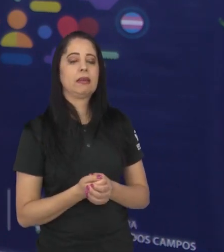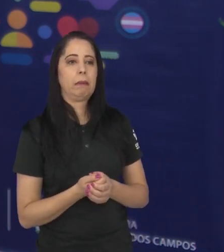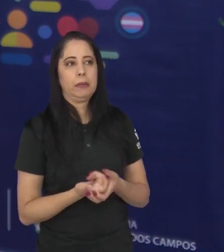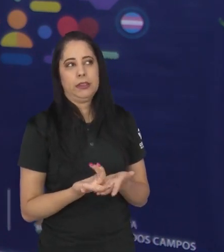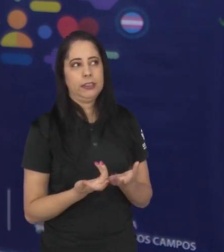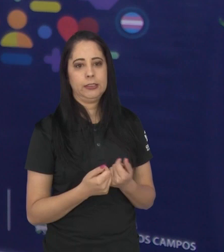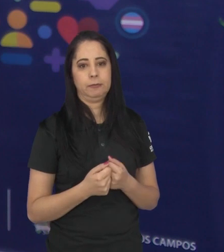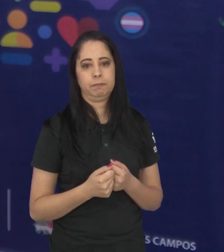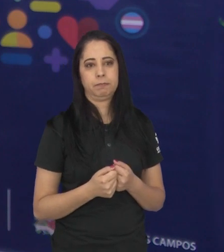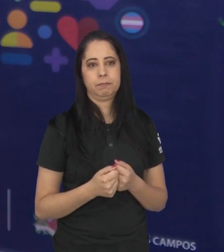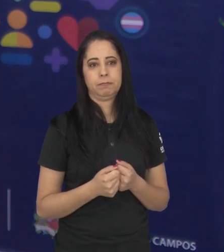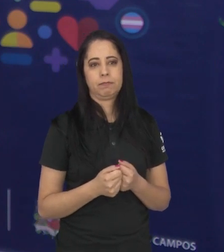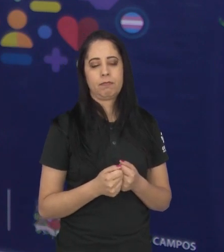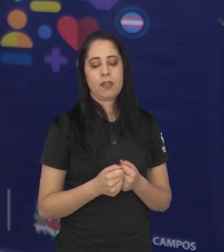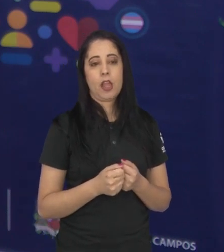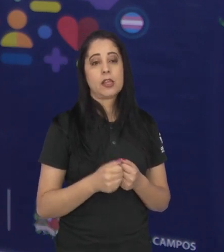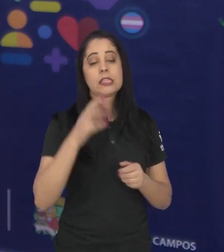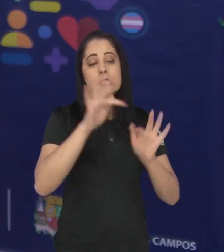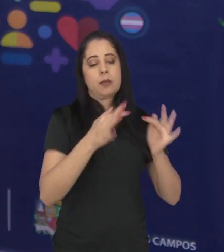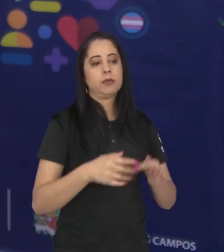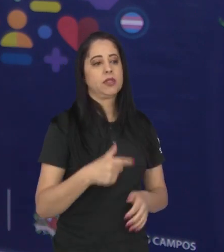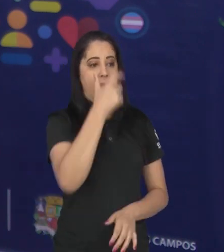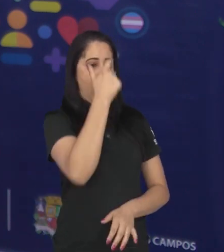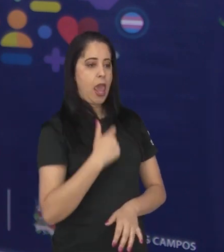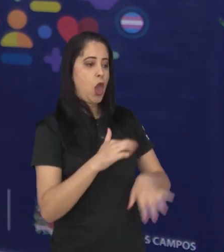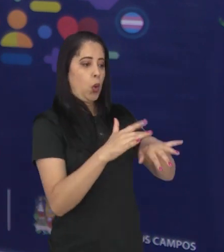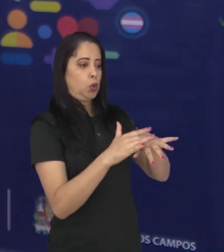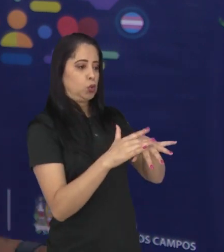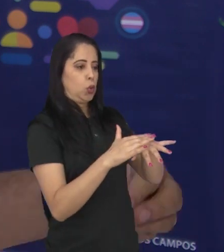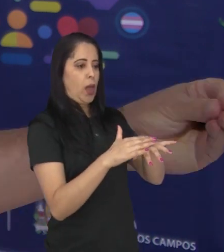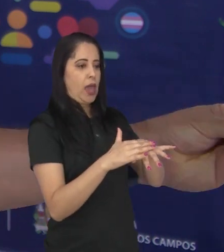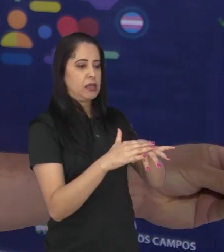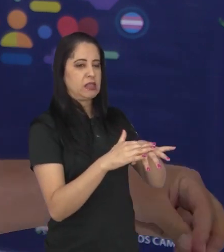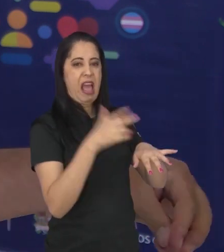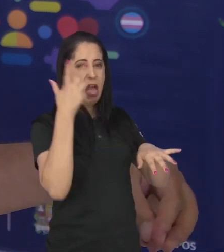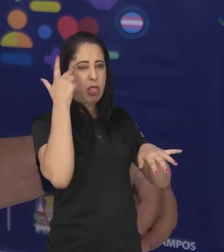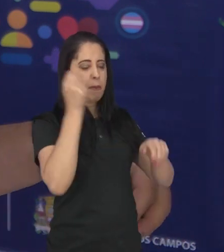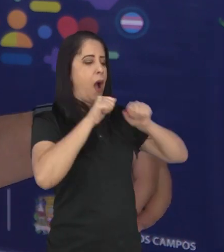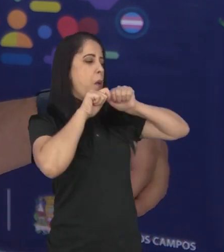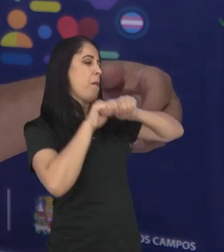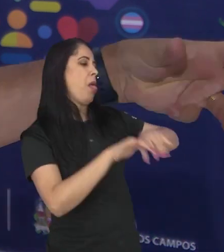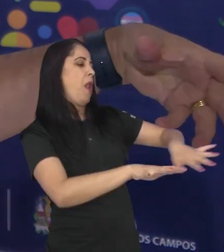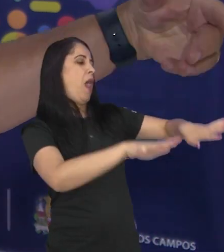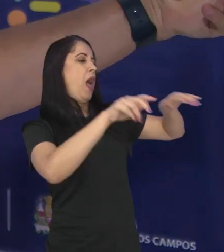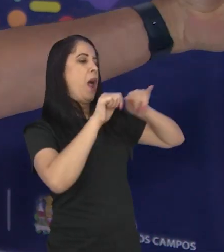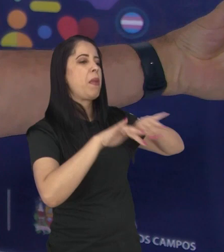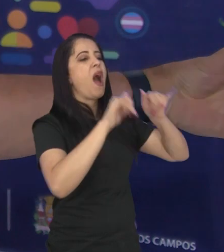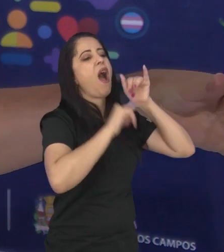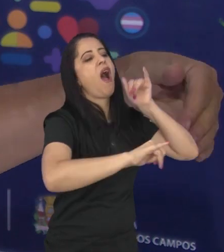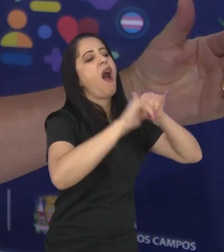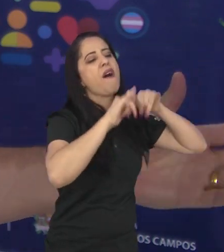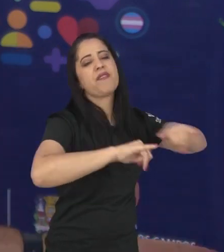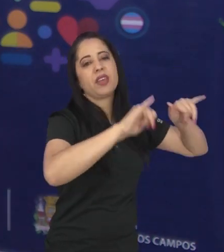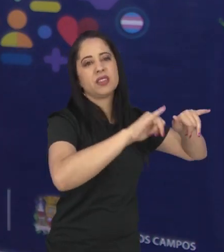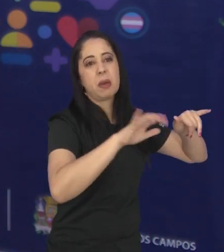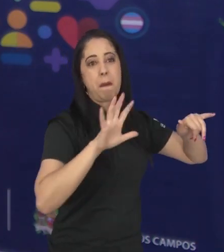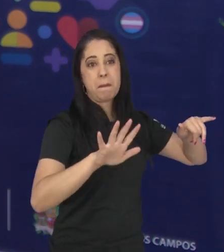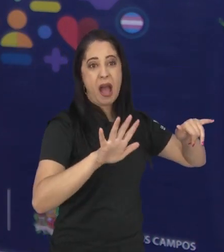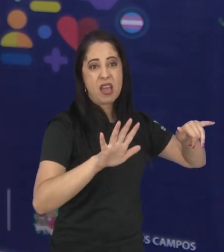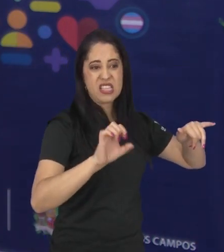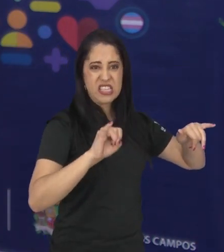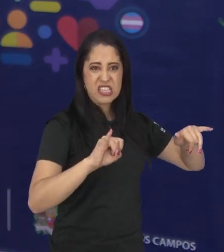exemplo muito prático. Às vezes você consegue falar que você tem uma doença qualquer, você fala para